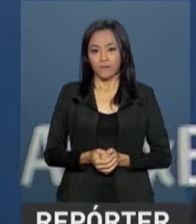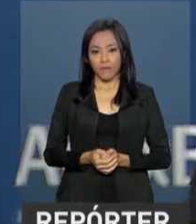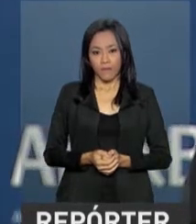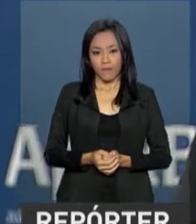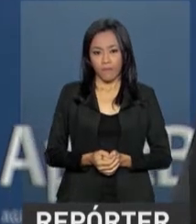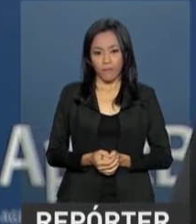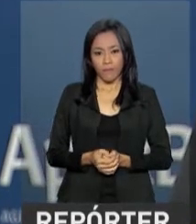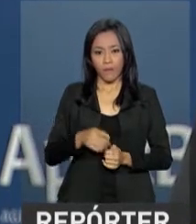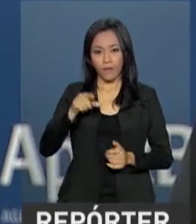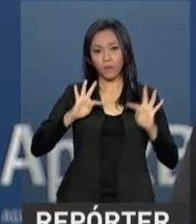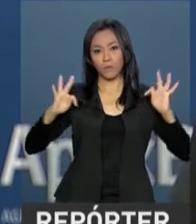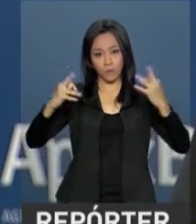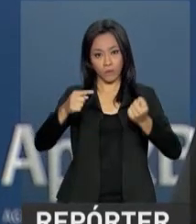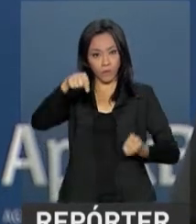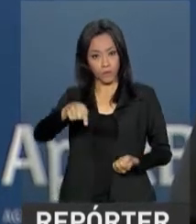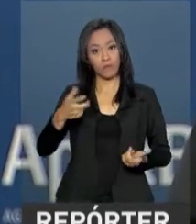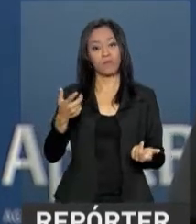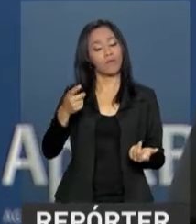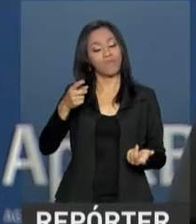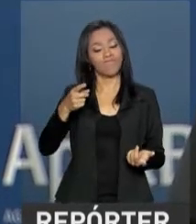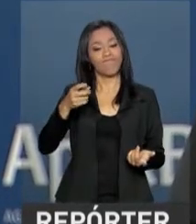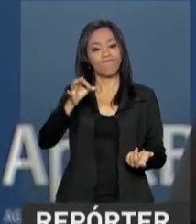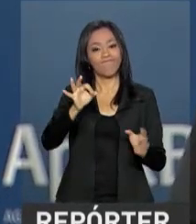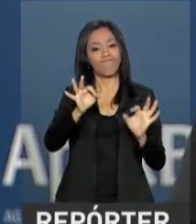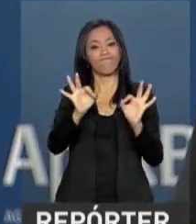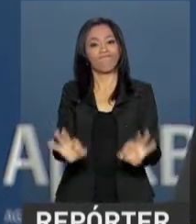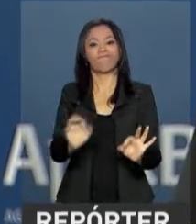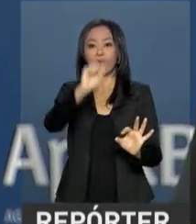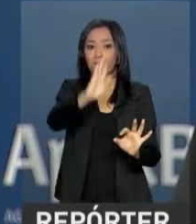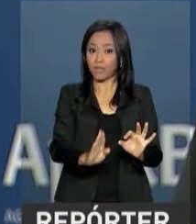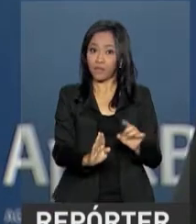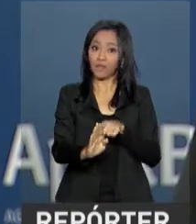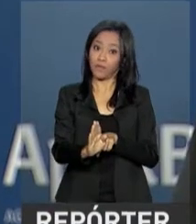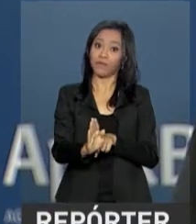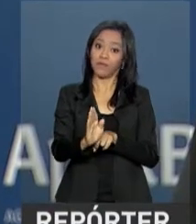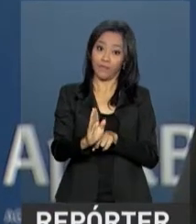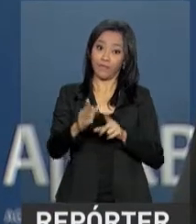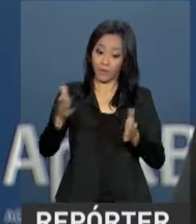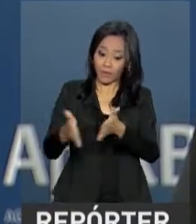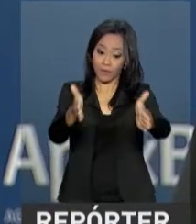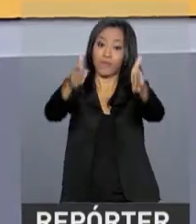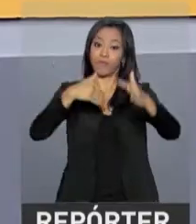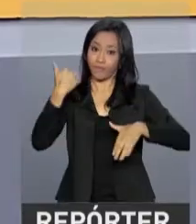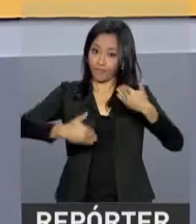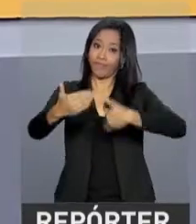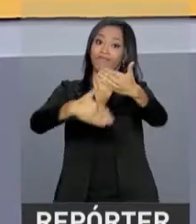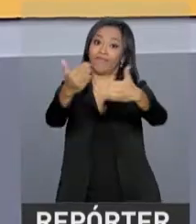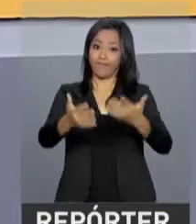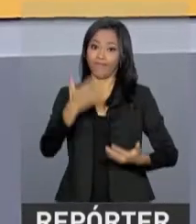estudo confirma que o brasil o brasil tomou o caminho do desenvolvimento a